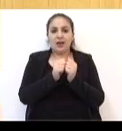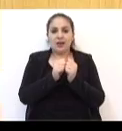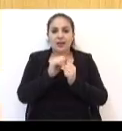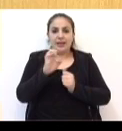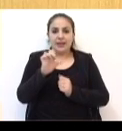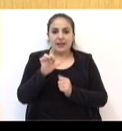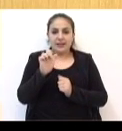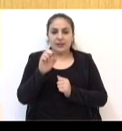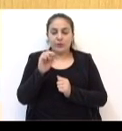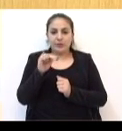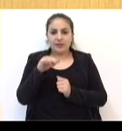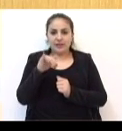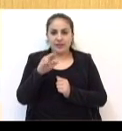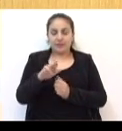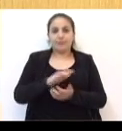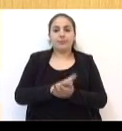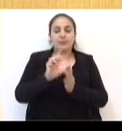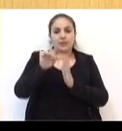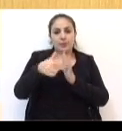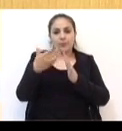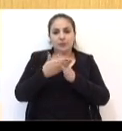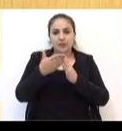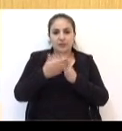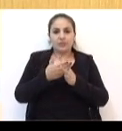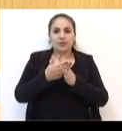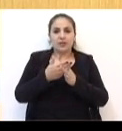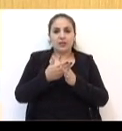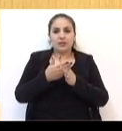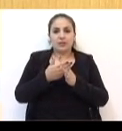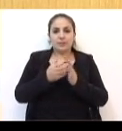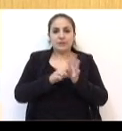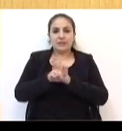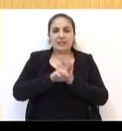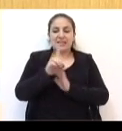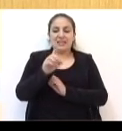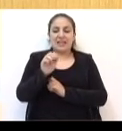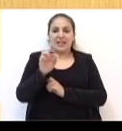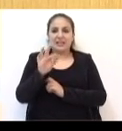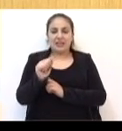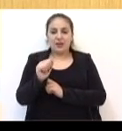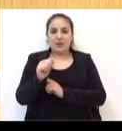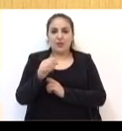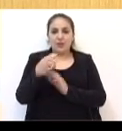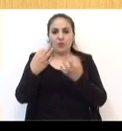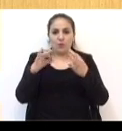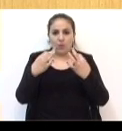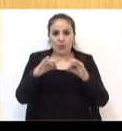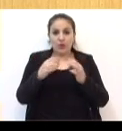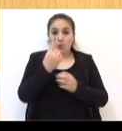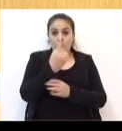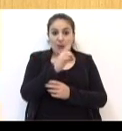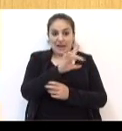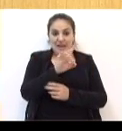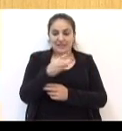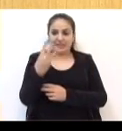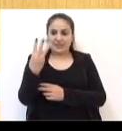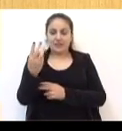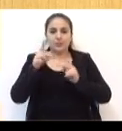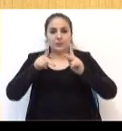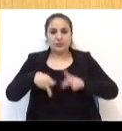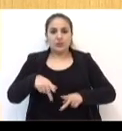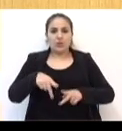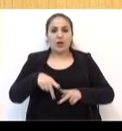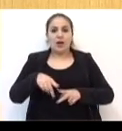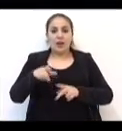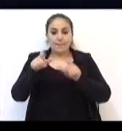Chapuis. E depois do intervalo, o levantamento do Datafolha mostra que 1 em cada 3 pessoas considera a vítima culpada